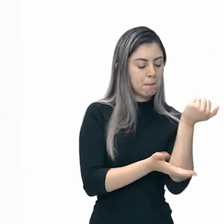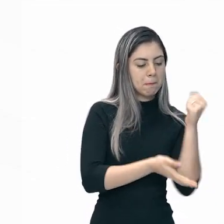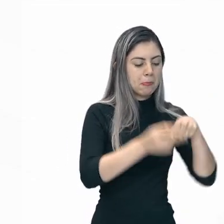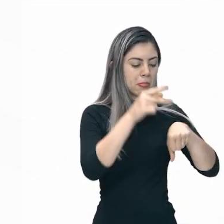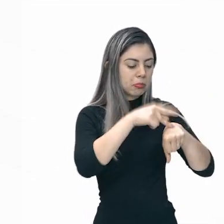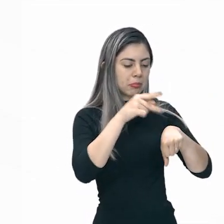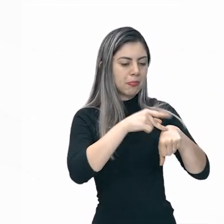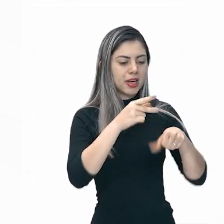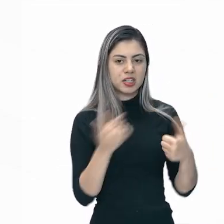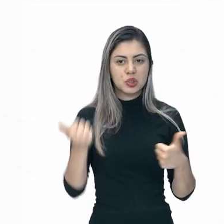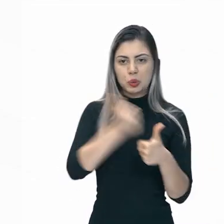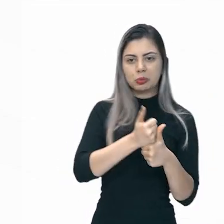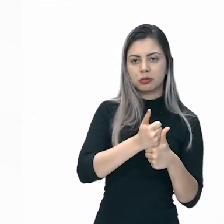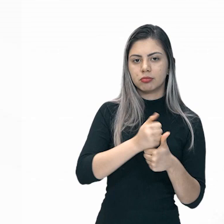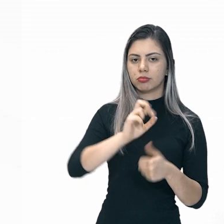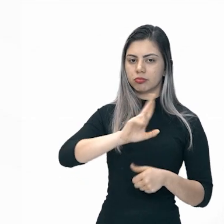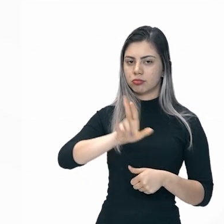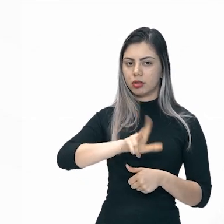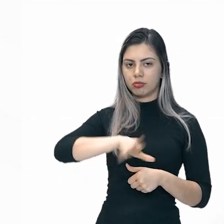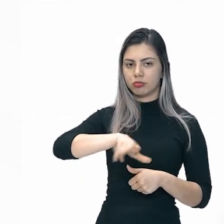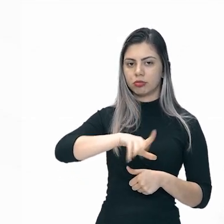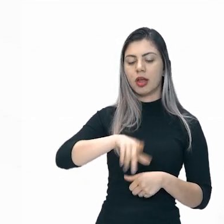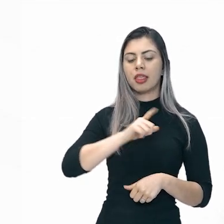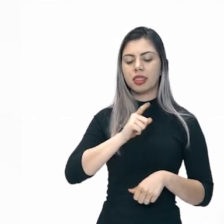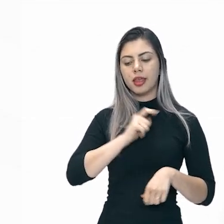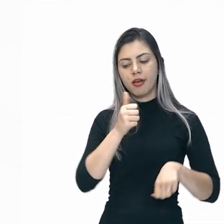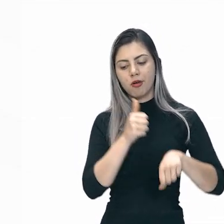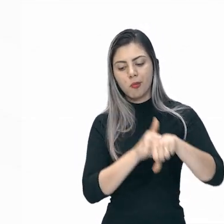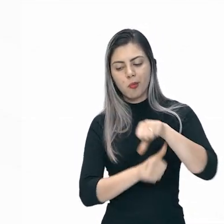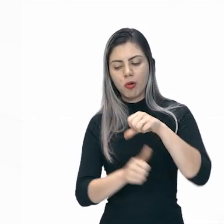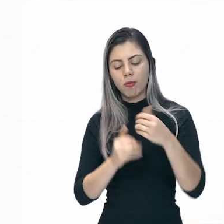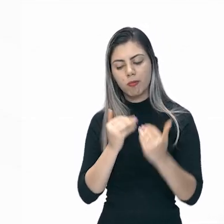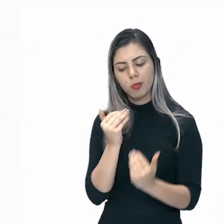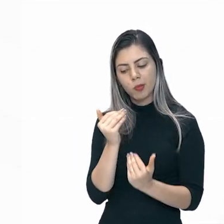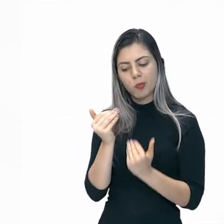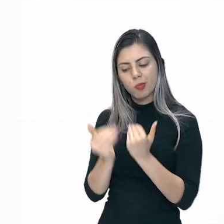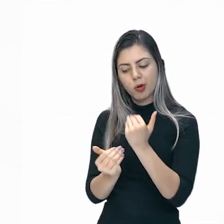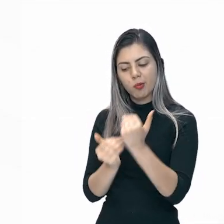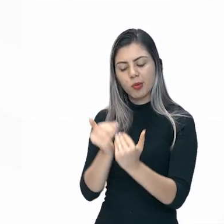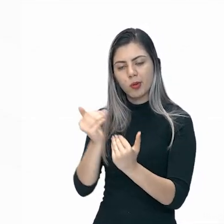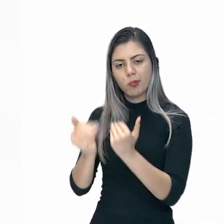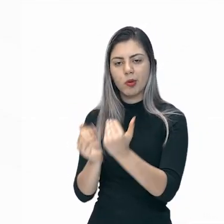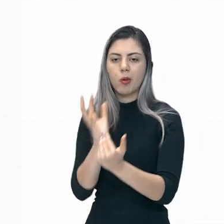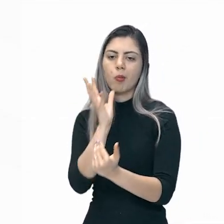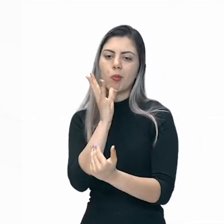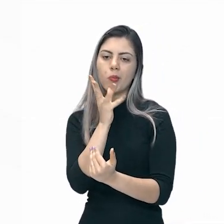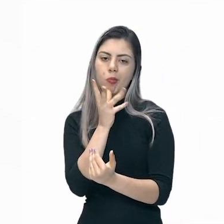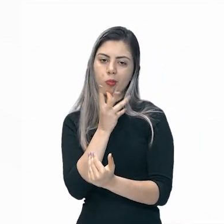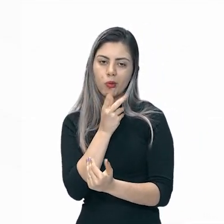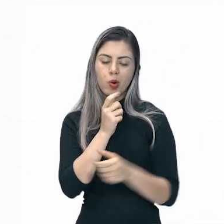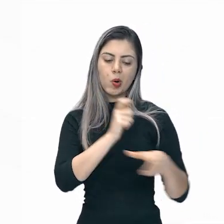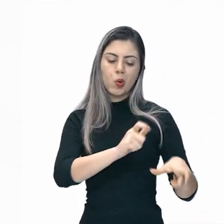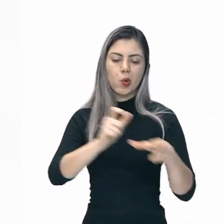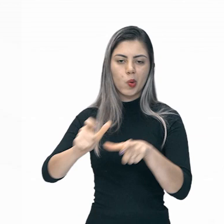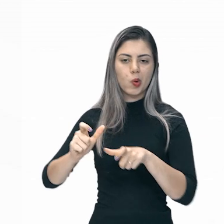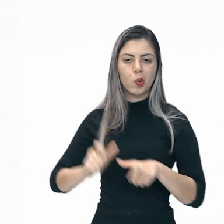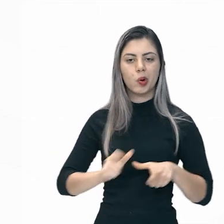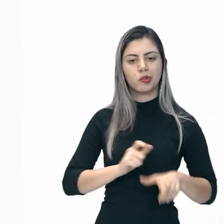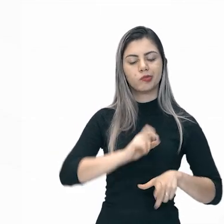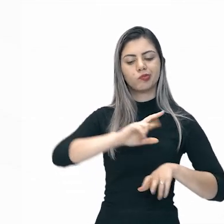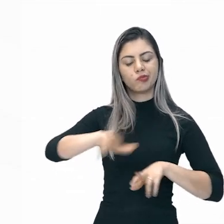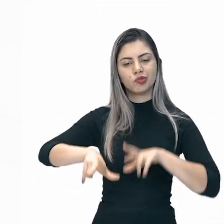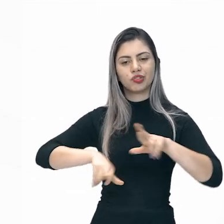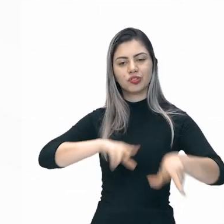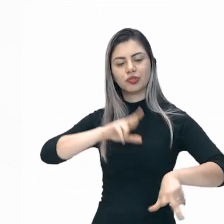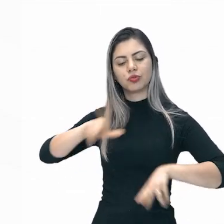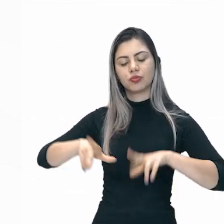e madeira. Esse processo de transição ocorreu de maneira lenta e de diferentes formas em